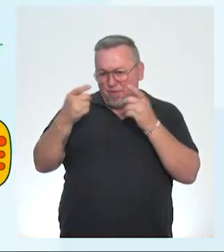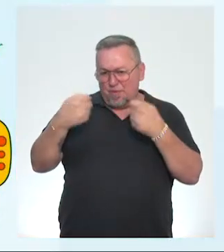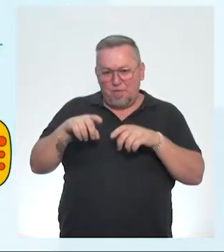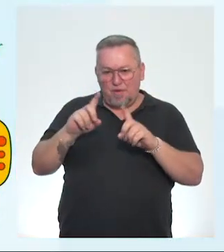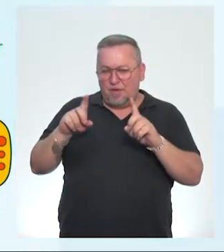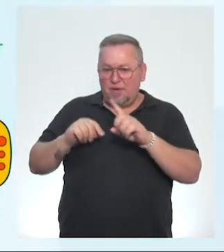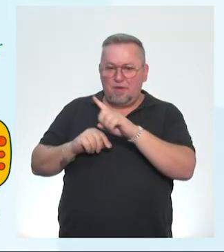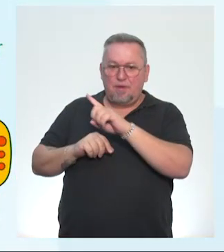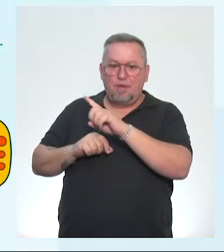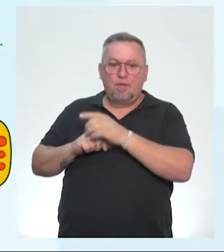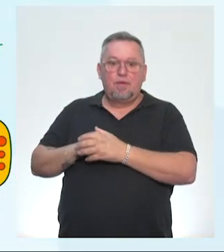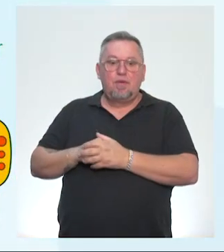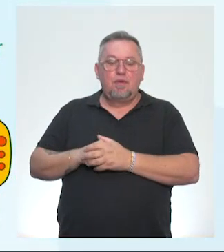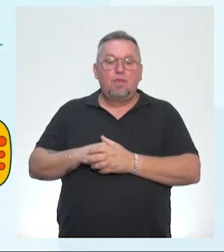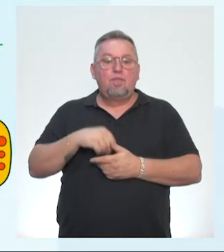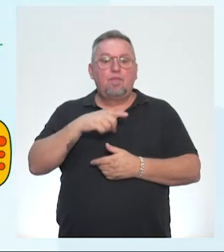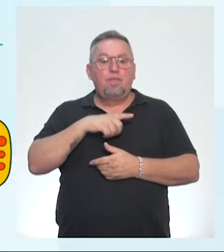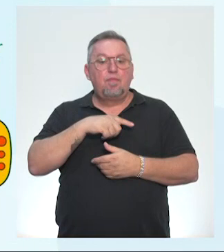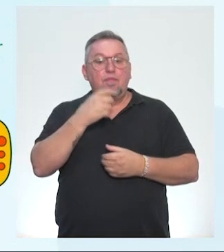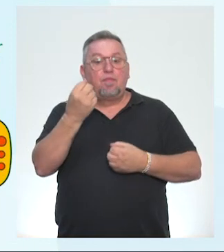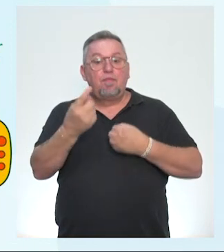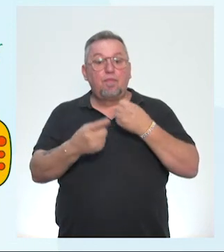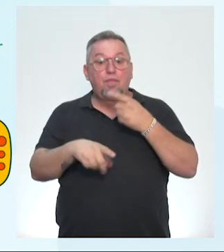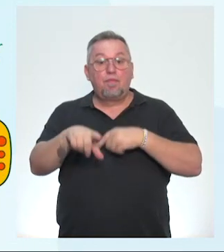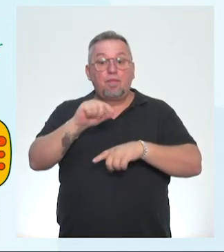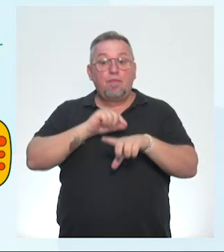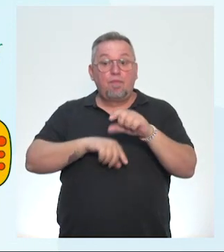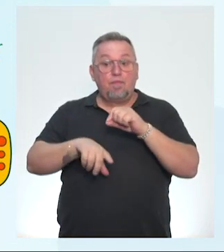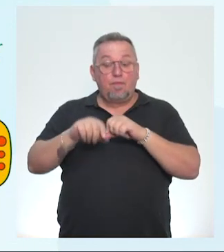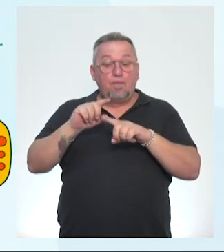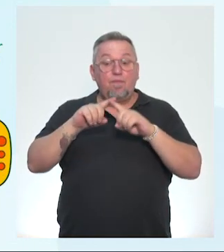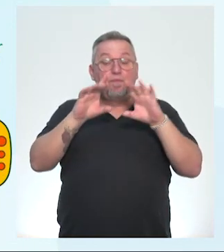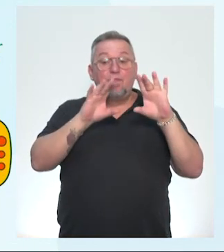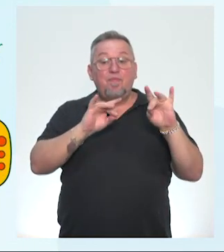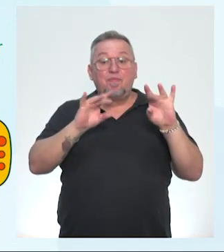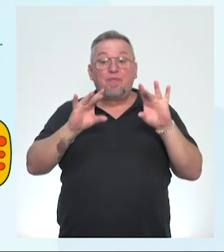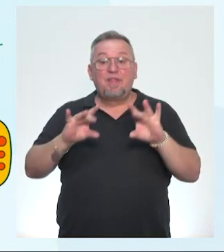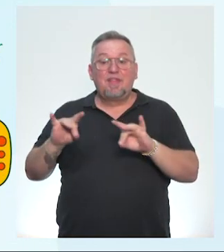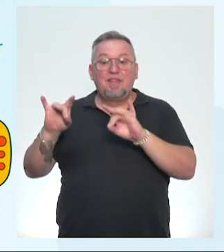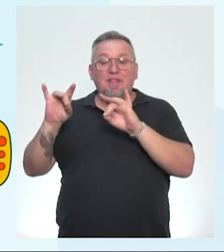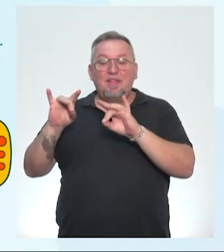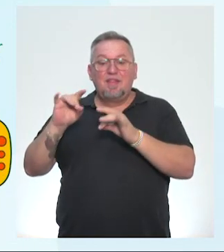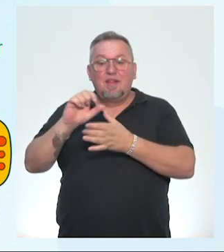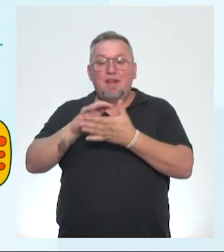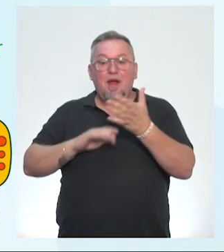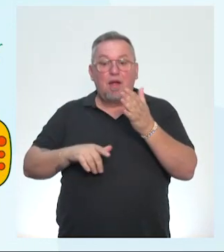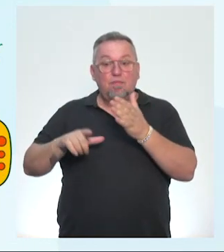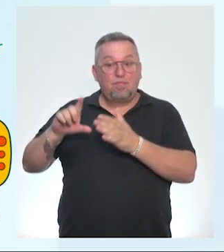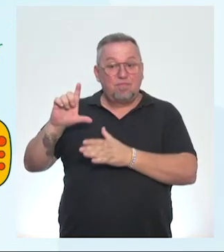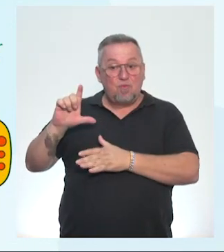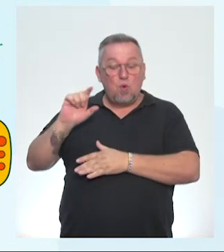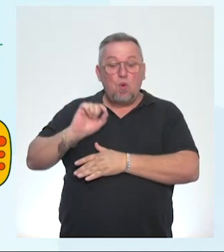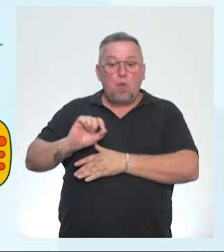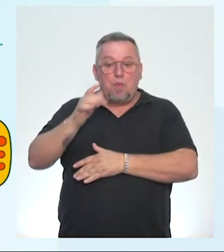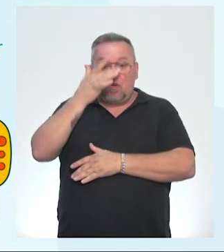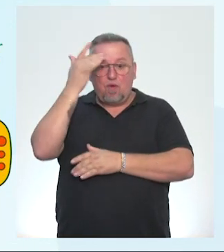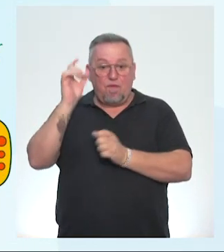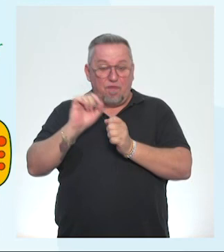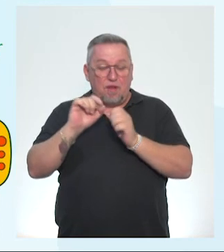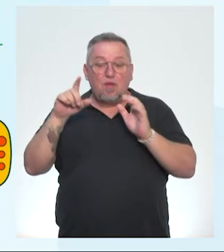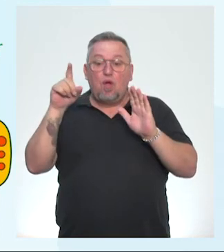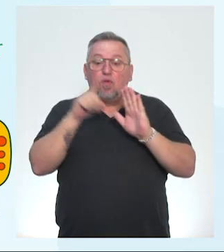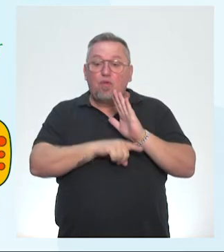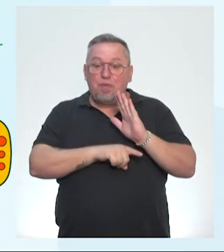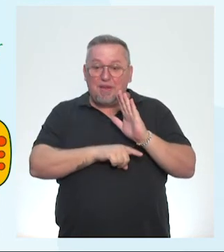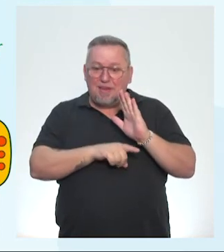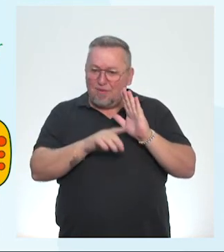né? Mas, assim, ó, a gente tem algumas opções. E aí eu vou dar o link lá na atividade anterior. O que o pessoal fez? Fez a